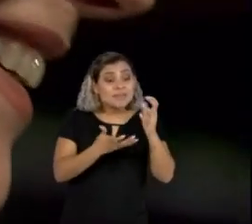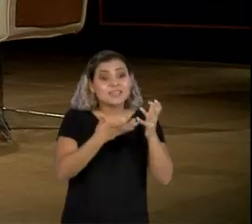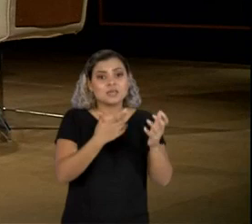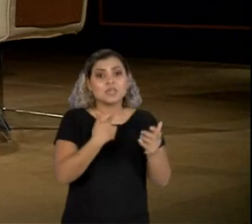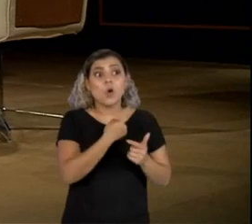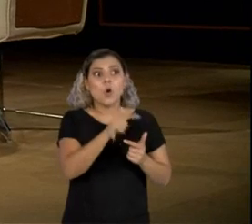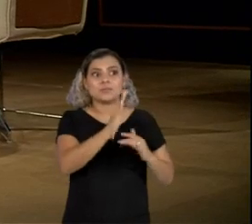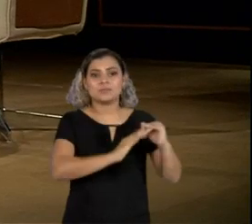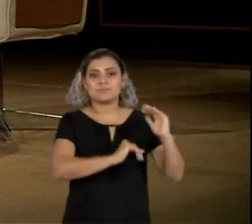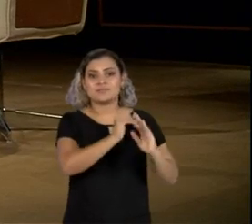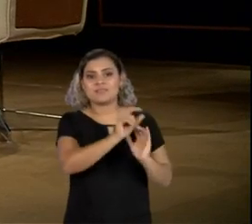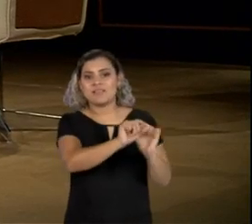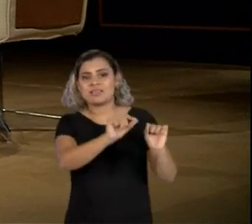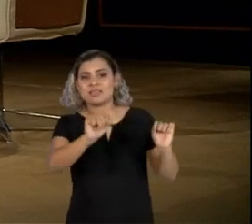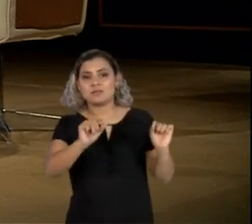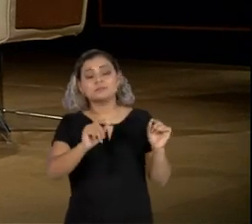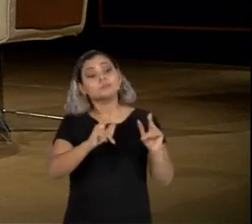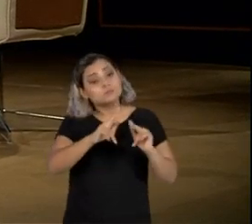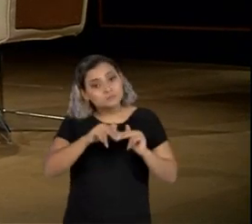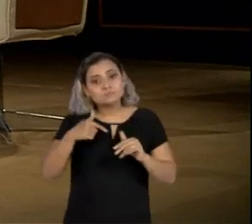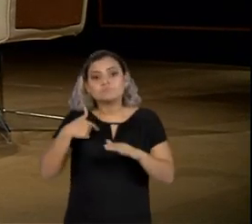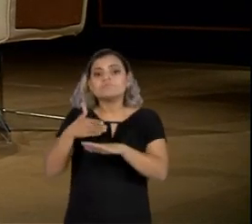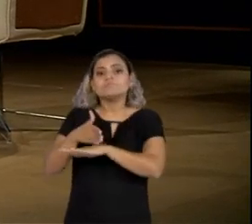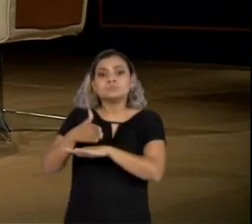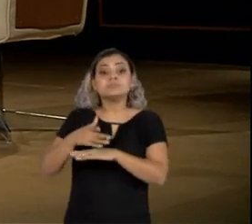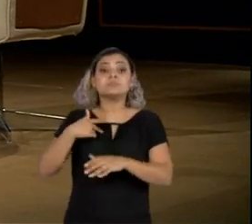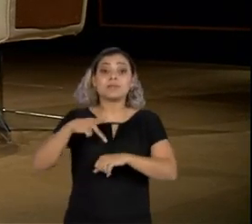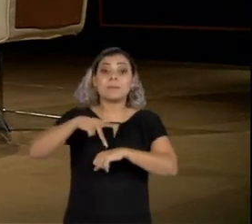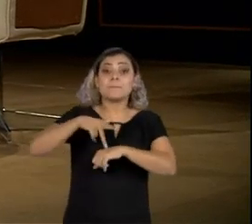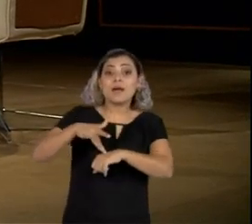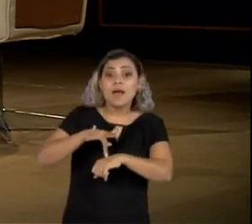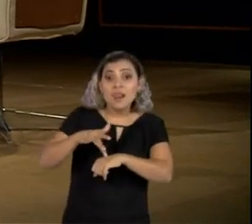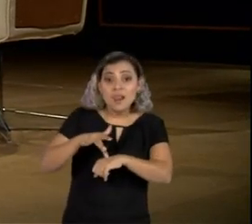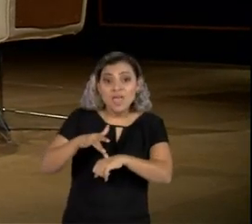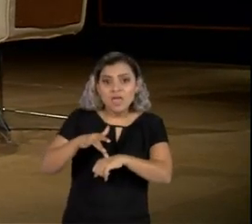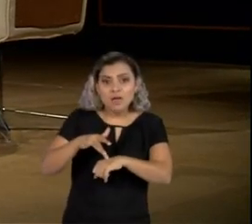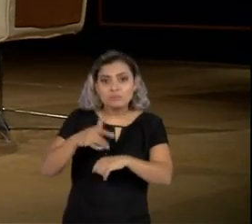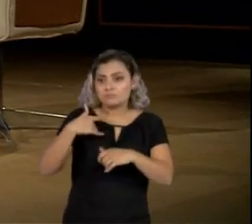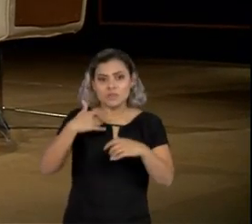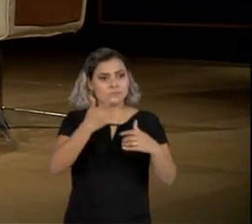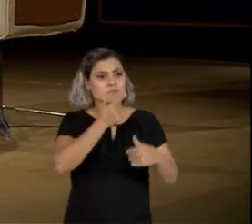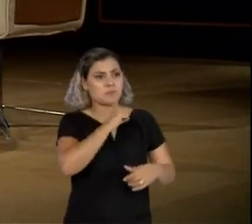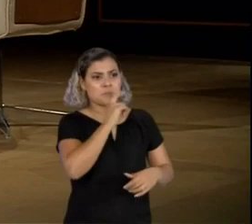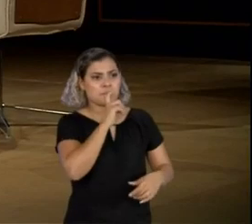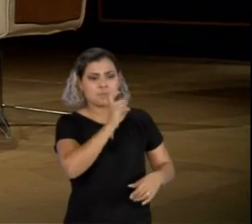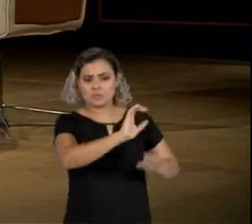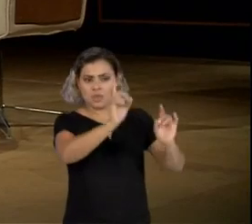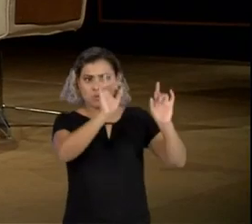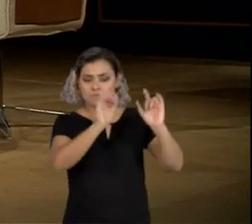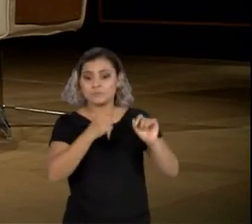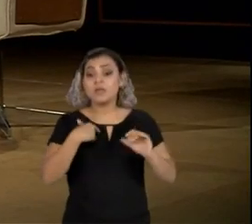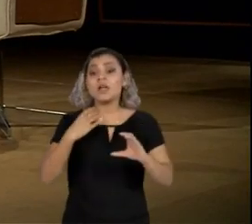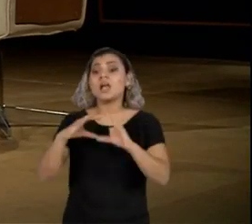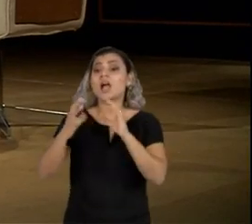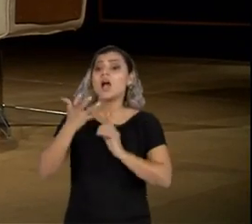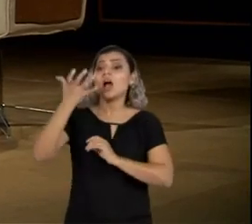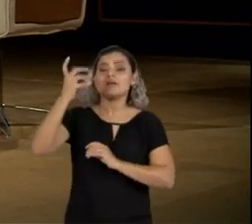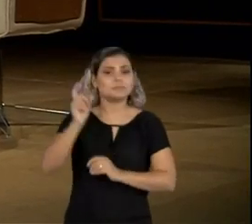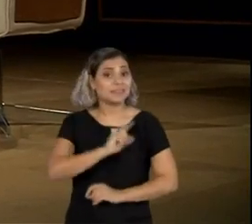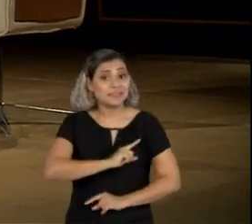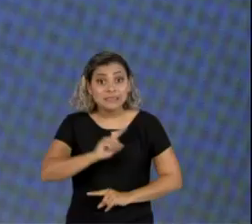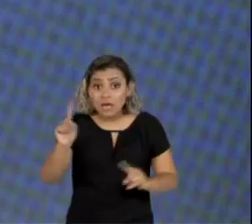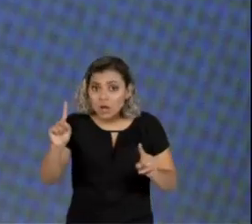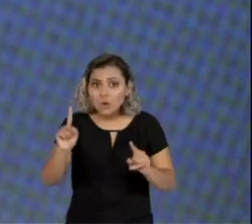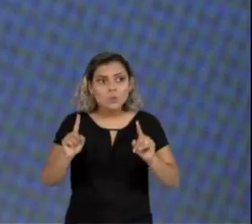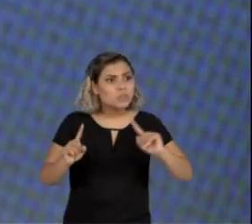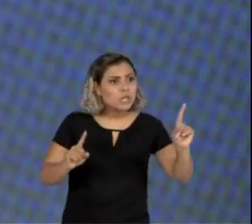coisa. Então, assim, fazia aula de balé clássico, nem pensar. Eu canto? Não, como canto? Não, nem pensar.